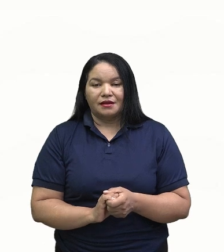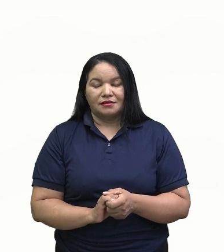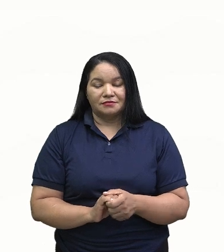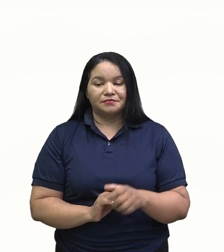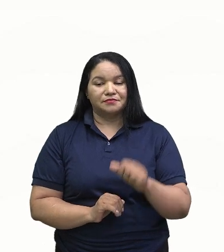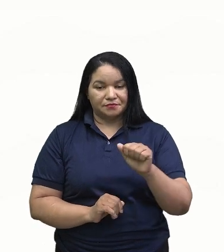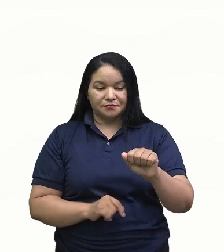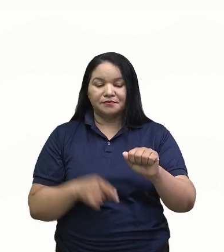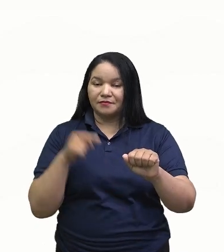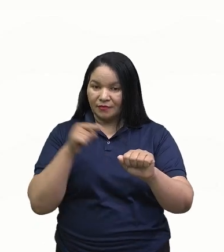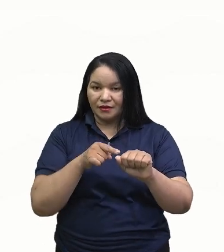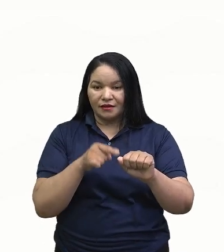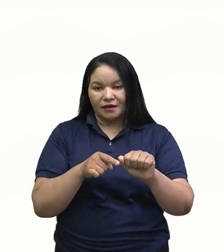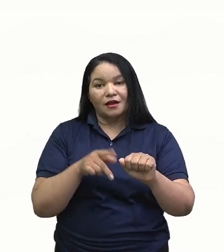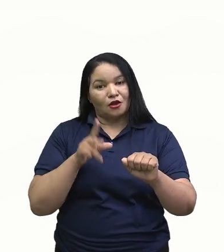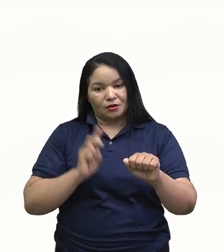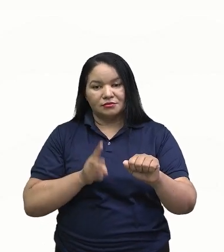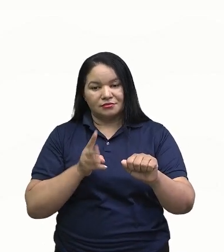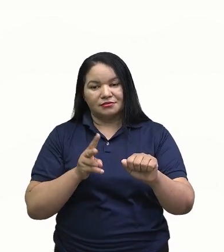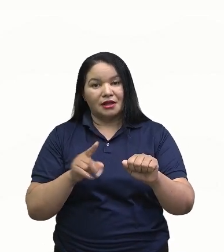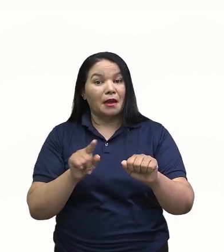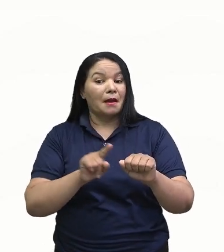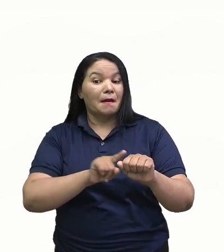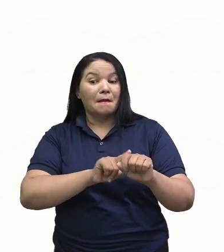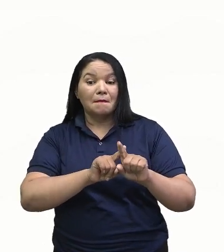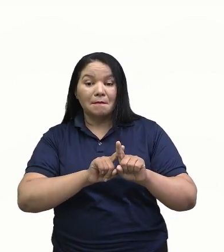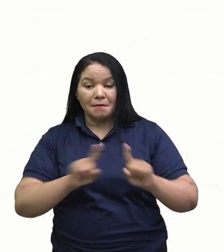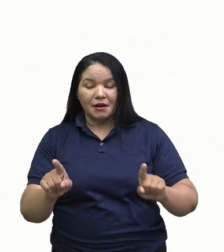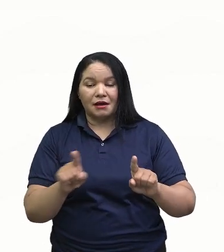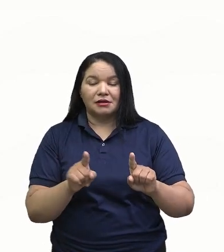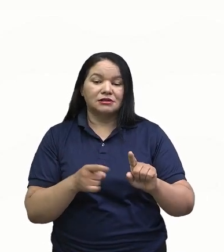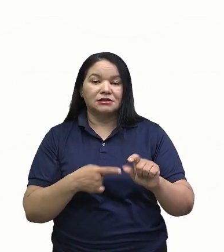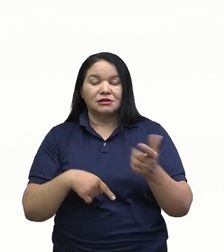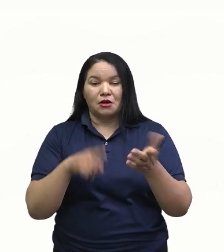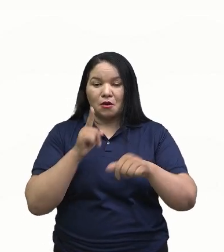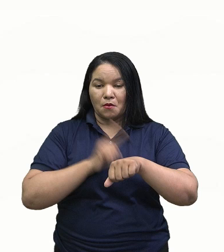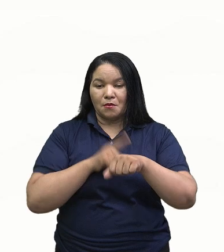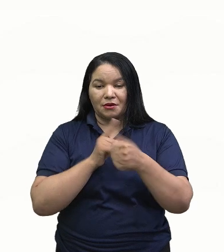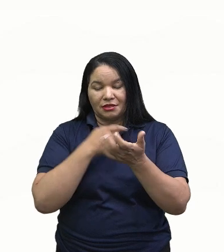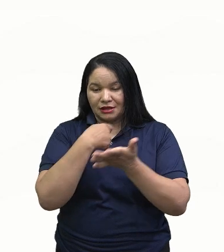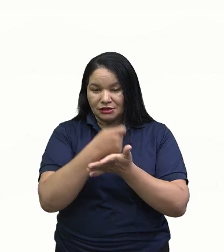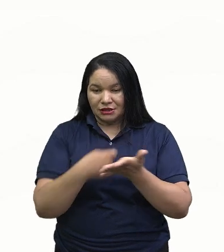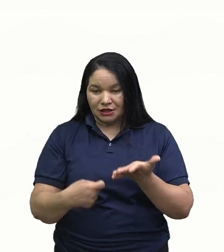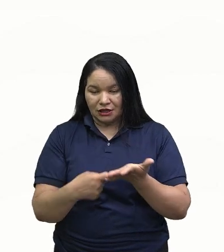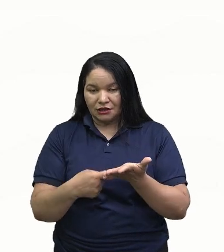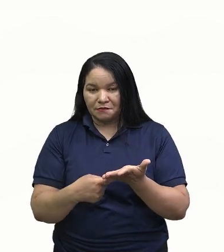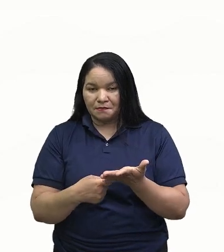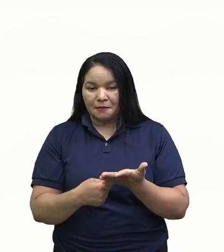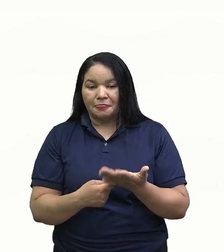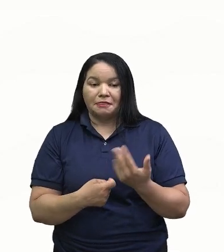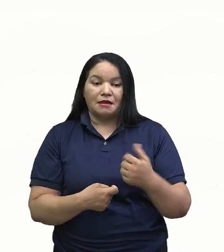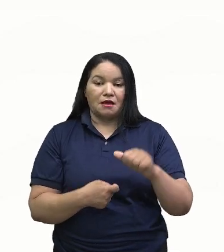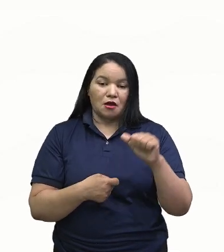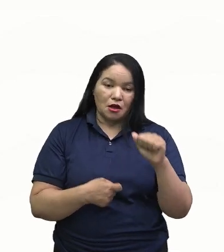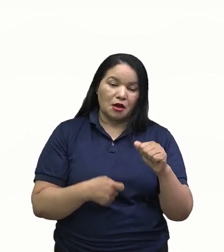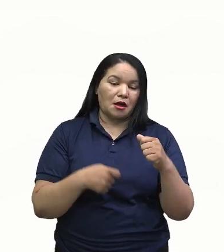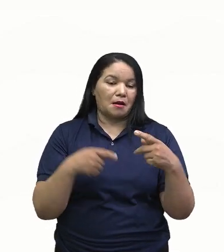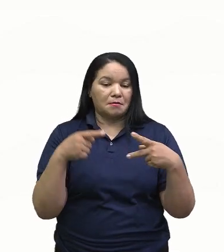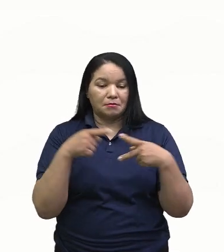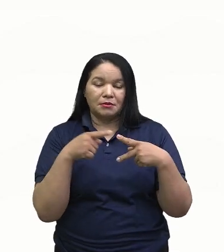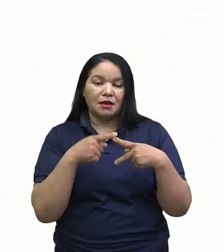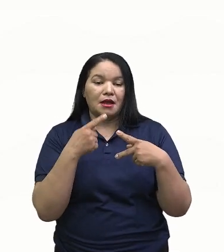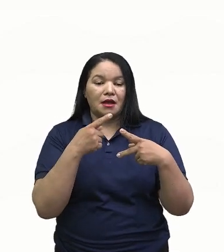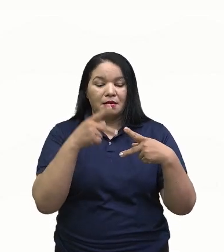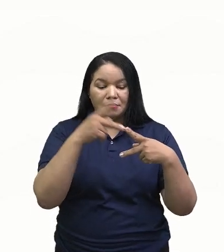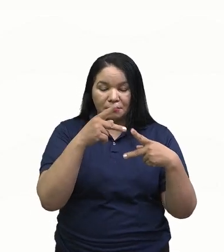mesma vogal, sendo que no momento da escrita, uma vai ser preposição, né, e a outra vai